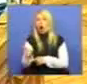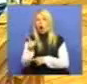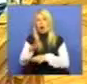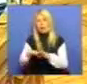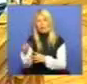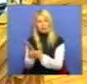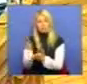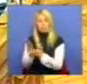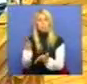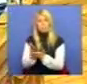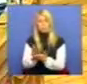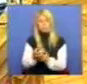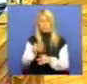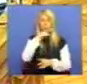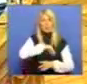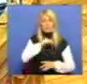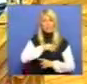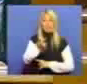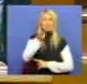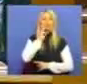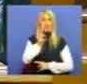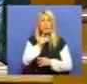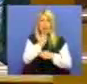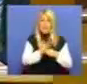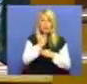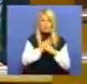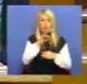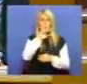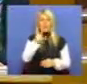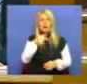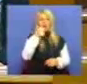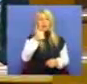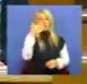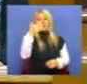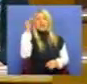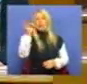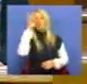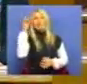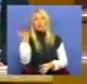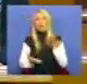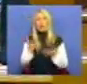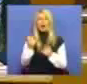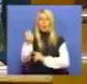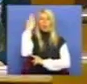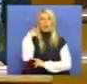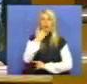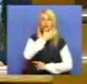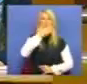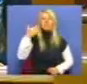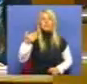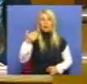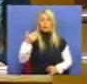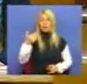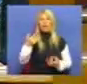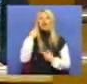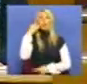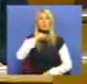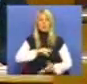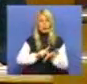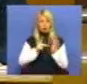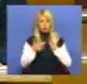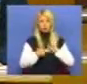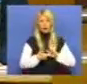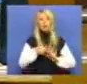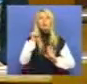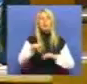das chefias intermédias cresceu entre 4,5% e 7% em relação ao ano anterior, em 2007. O salário dos técnicos